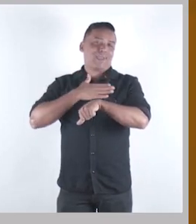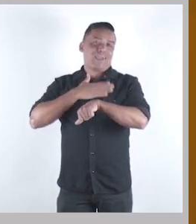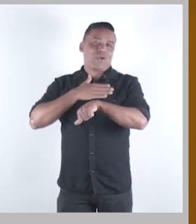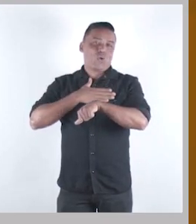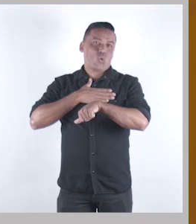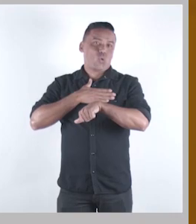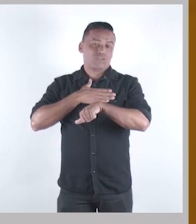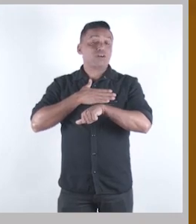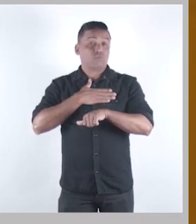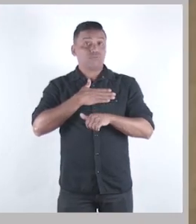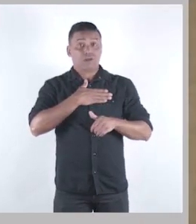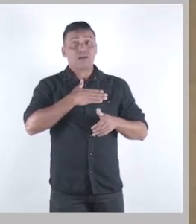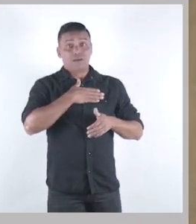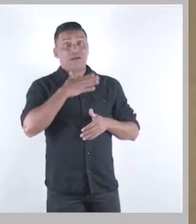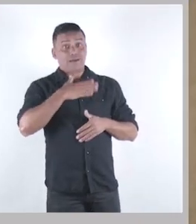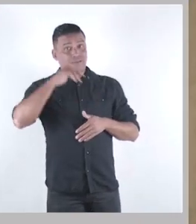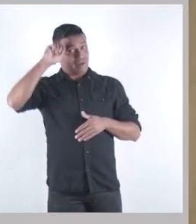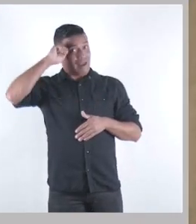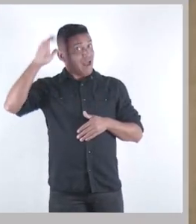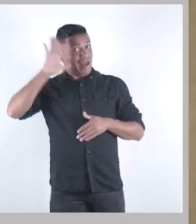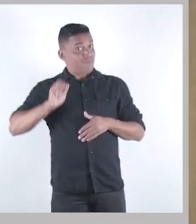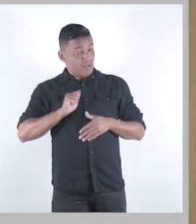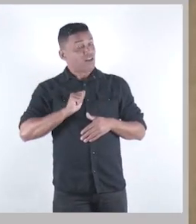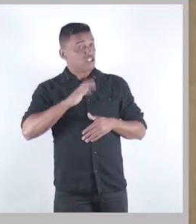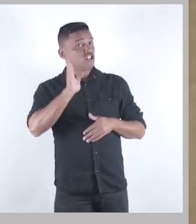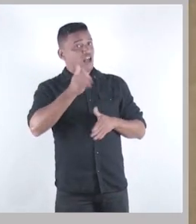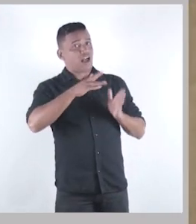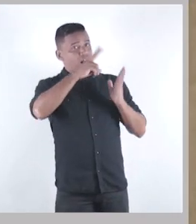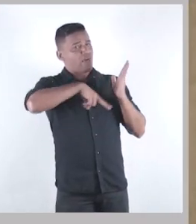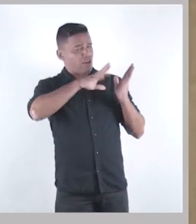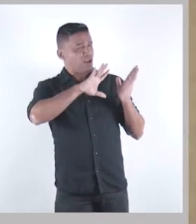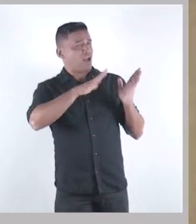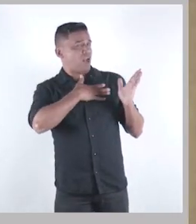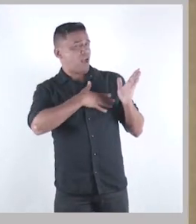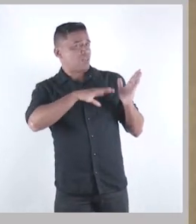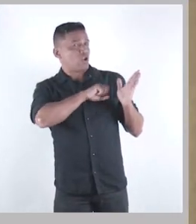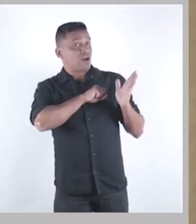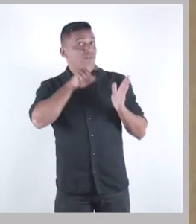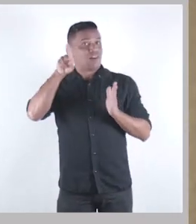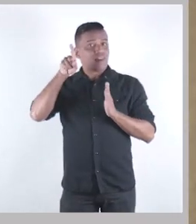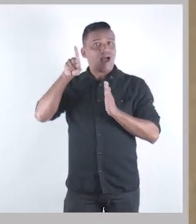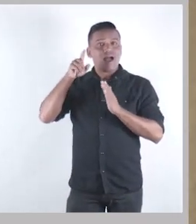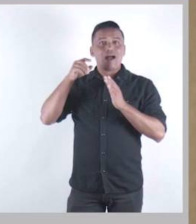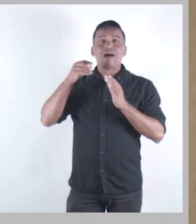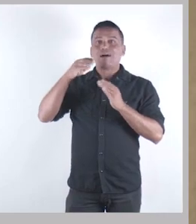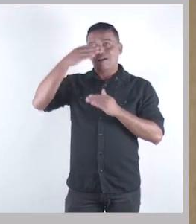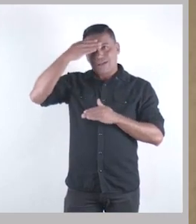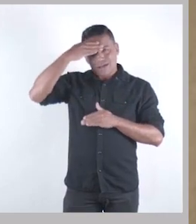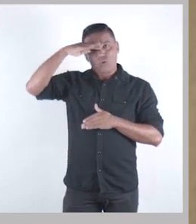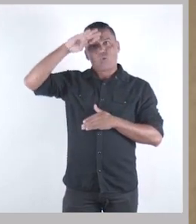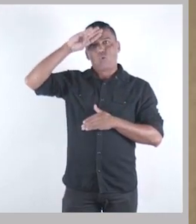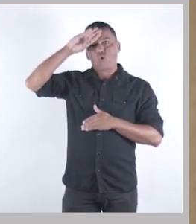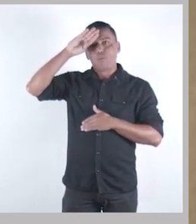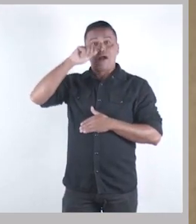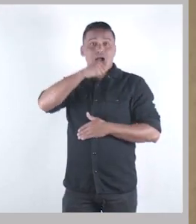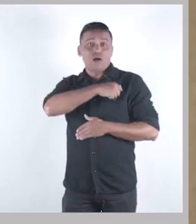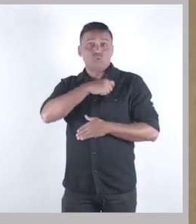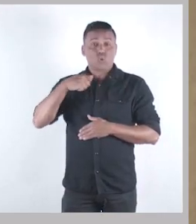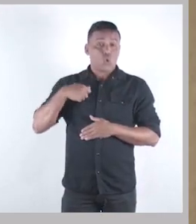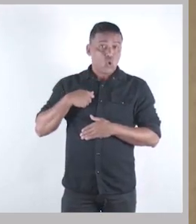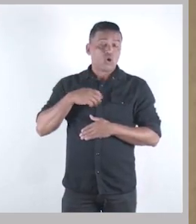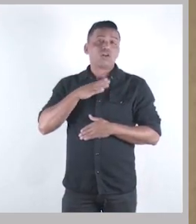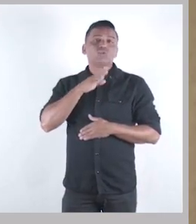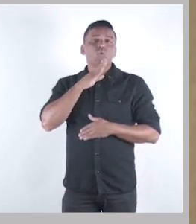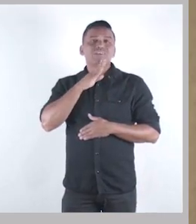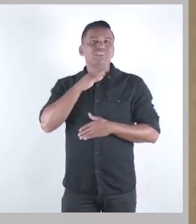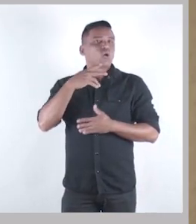já gostava de ler, e em Cuba fui descobrir novos autores, não necessariamente cubanos. Eu descobri o Victor